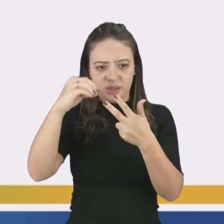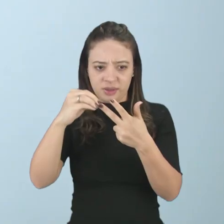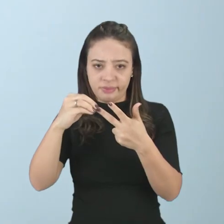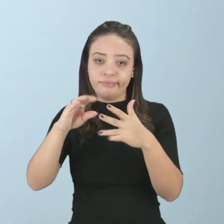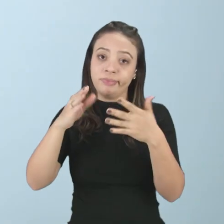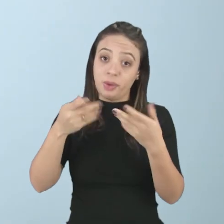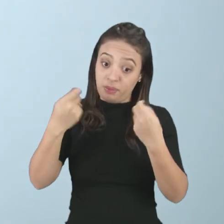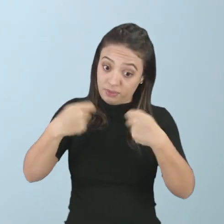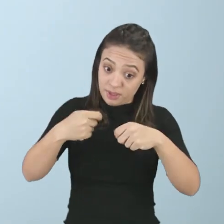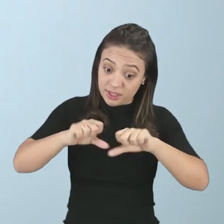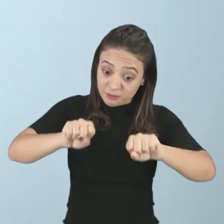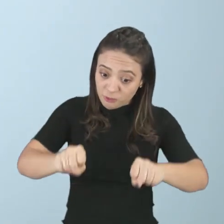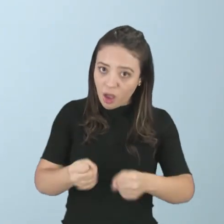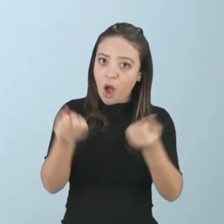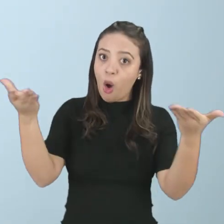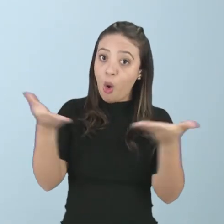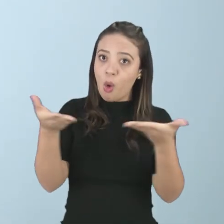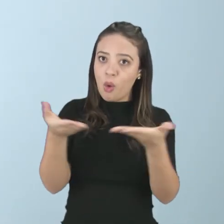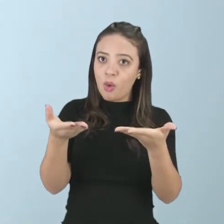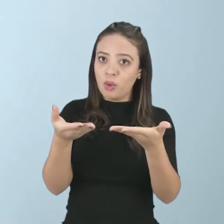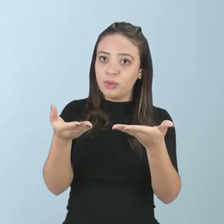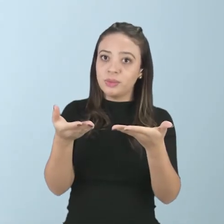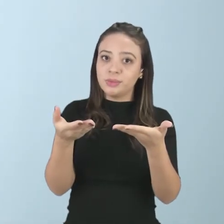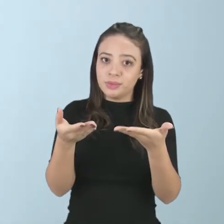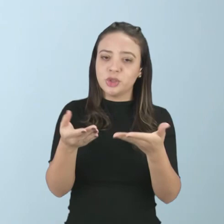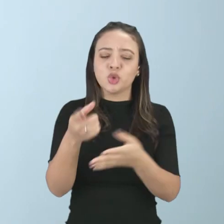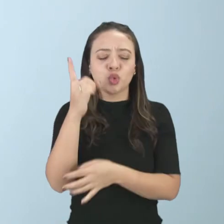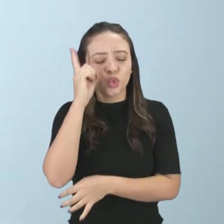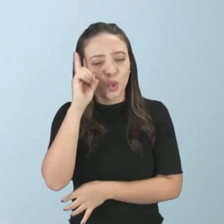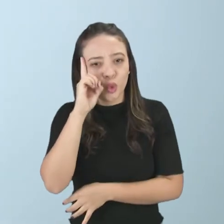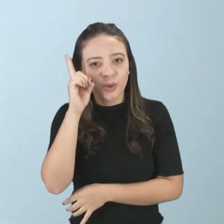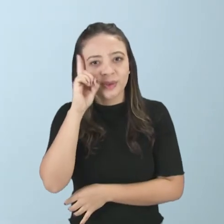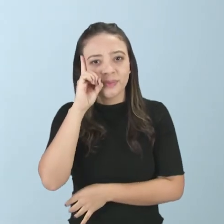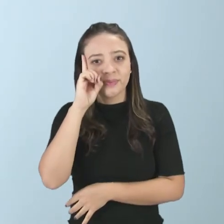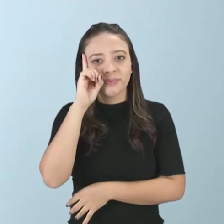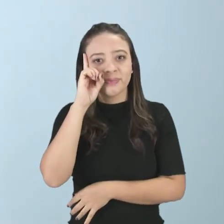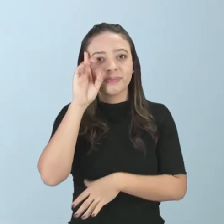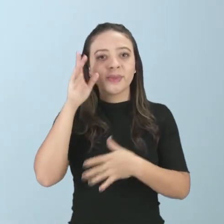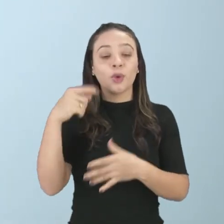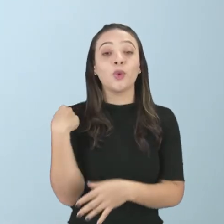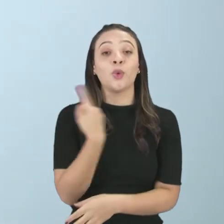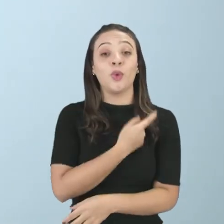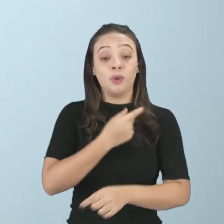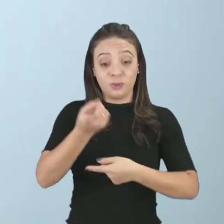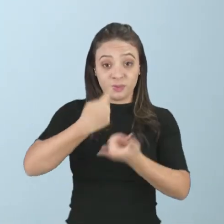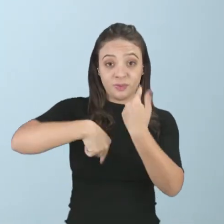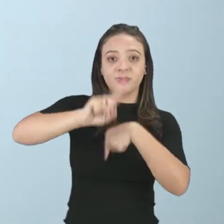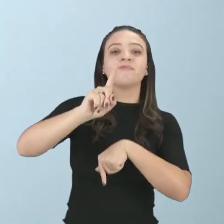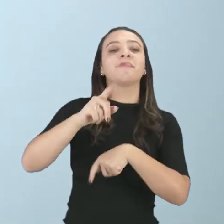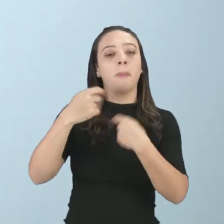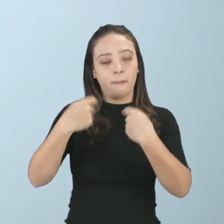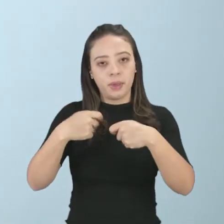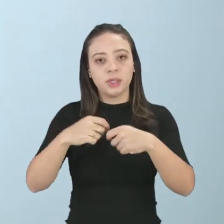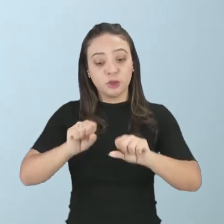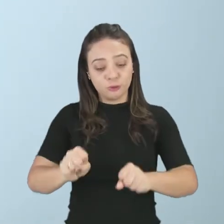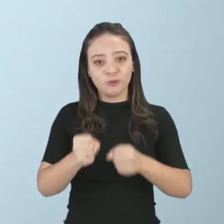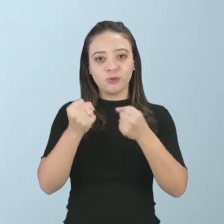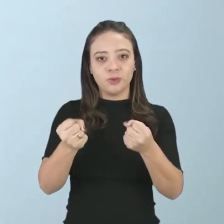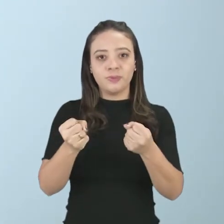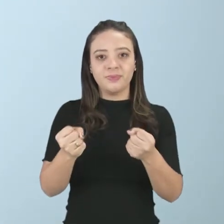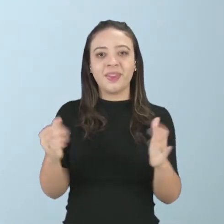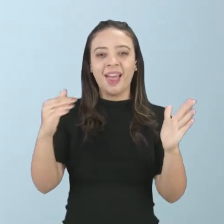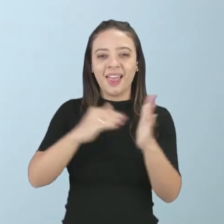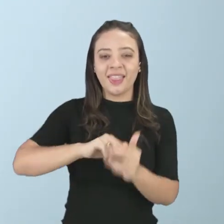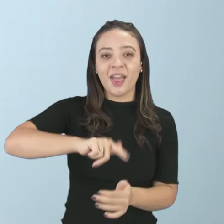para insistir só lá no dia da prova do Enem. Precisa insistir todos os dias. O nosso sucesso depende disso. No mais,